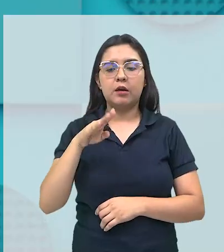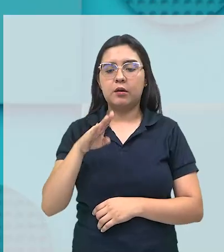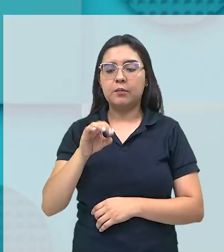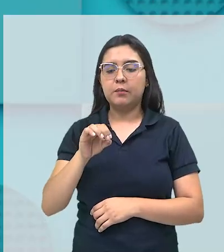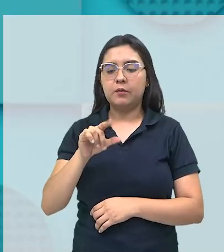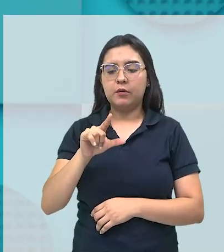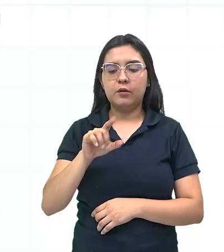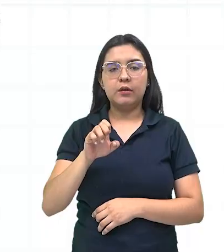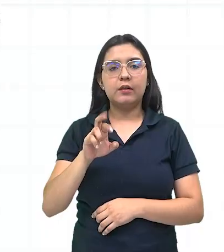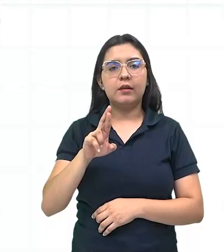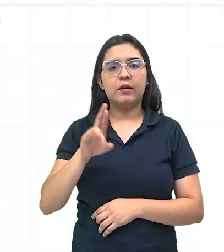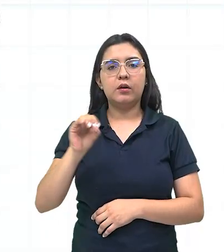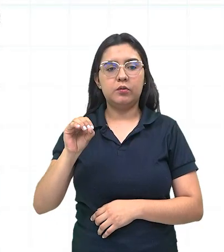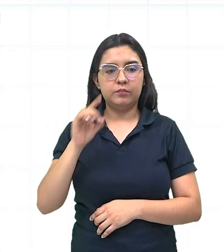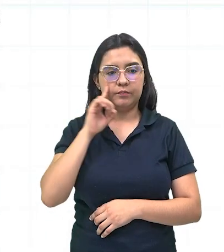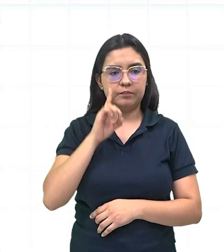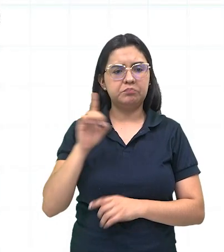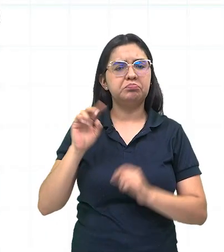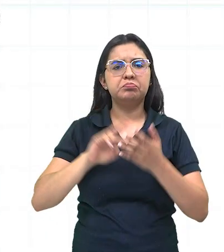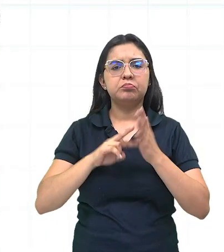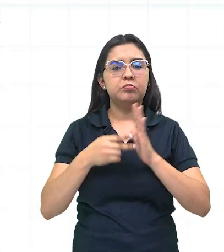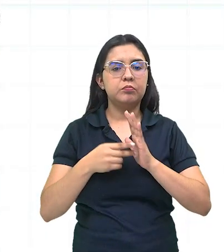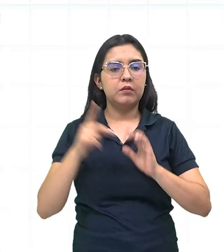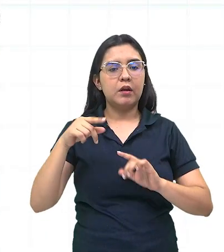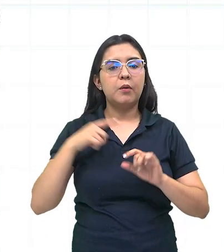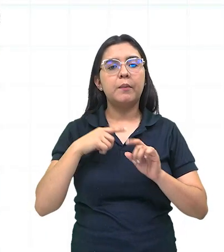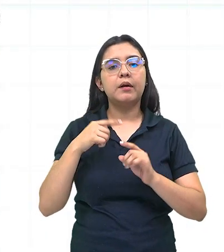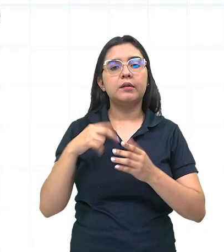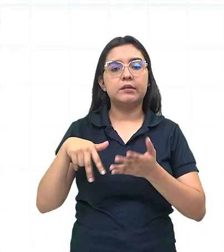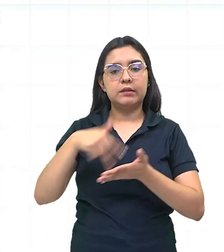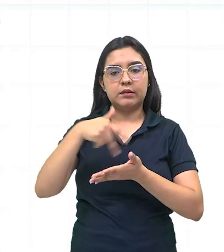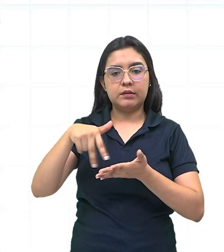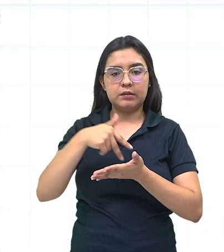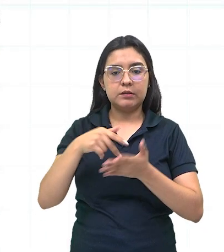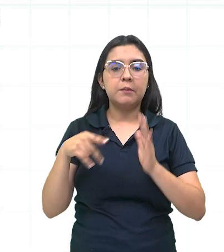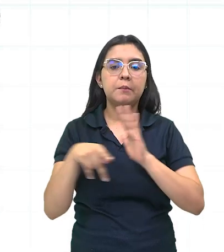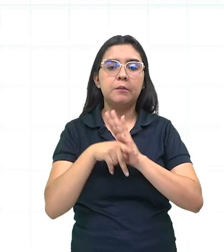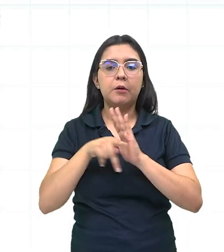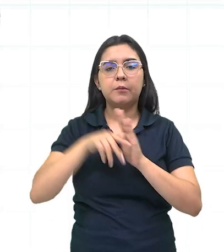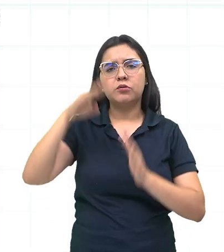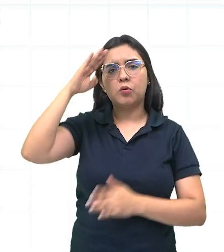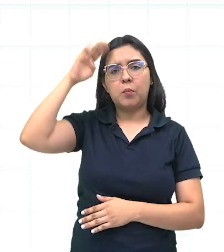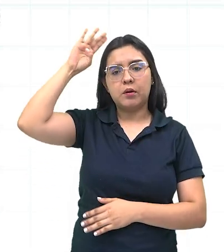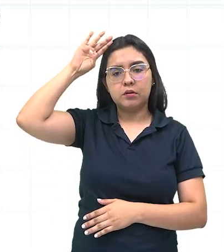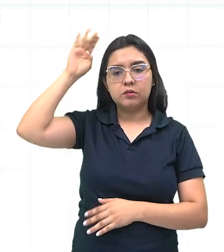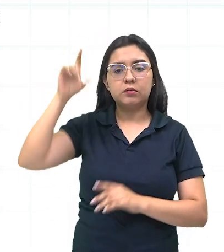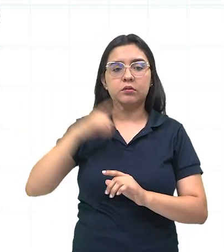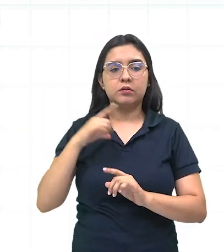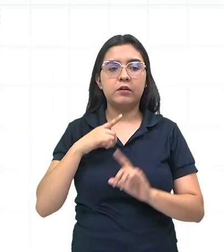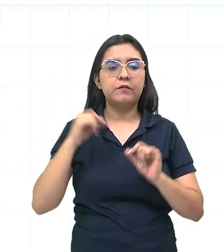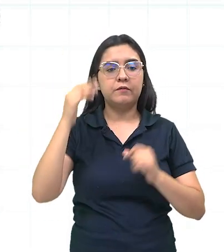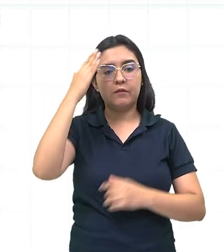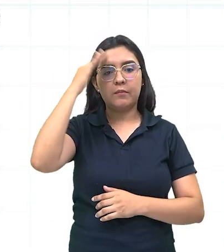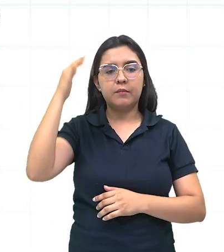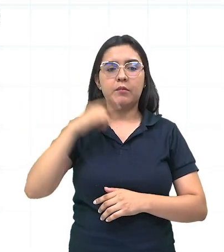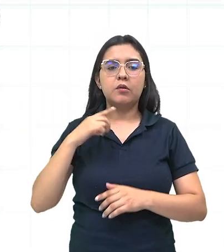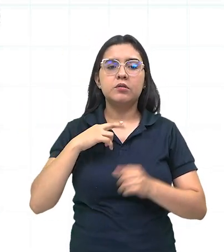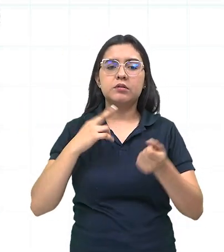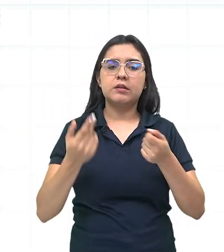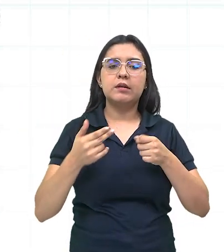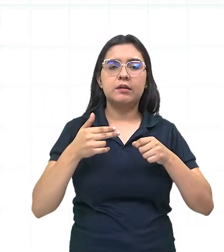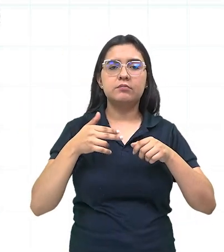Então, o que é o bolero? Vamos acompanhar aí. O bolero é uma dança de origem cubana, conhecida por seu ritmo lento